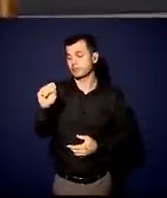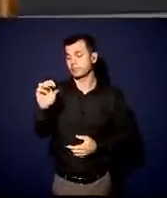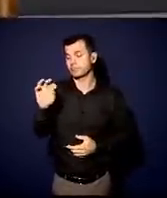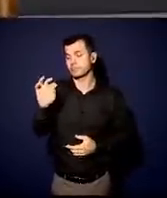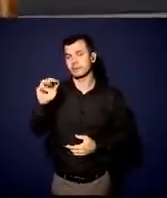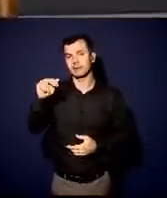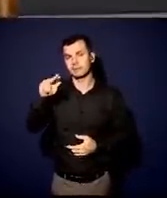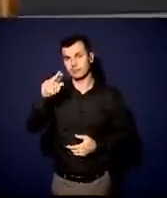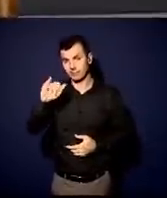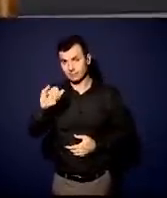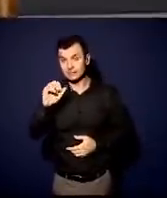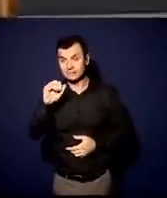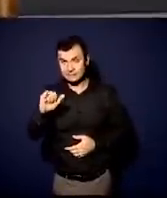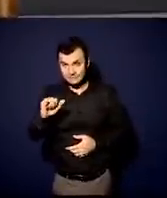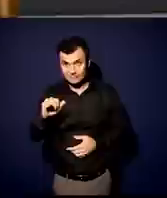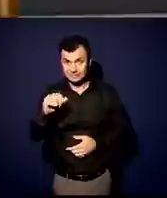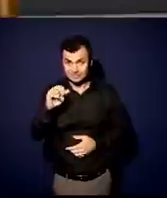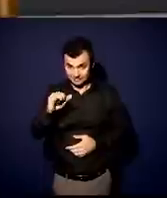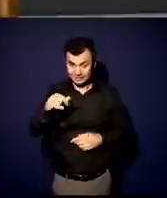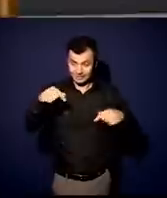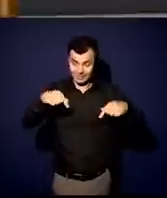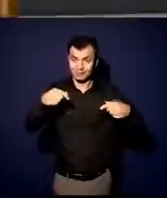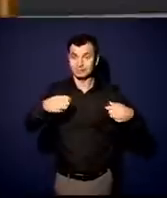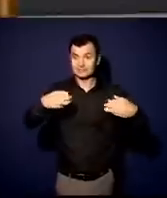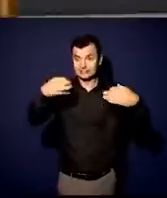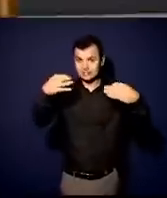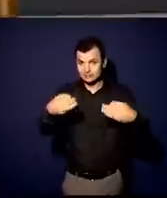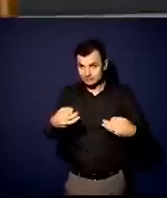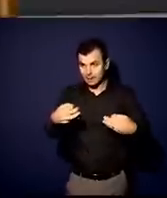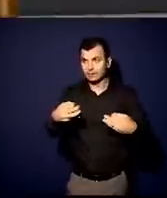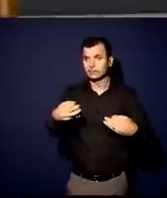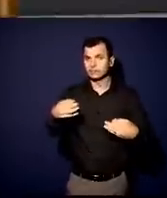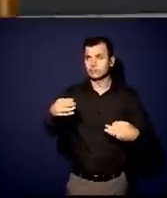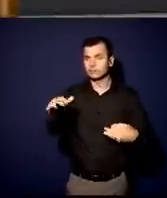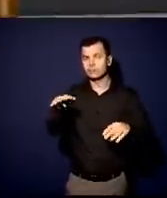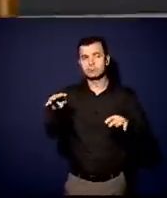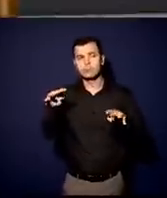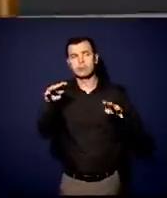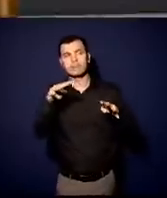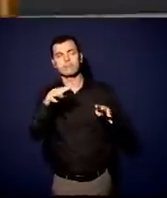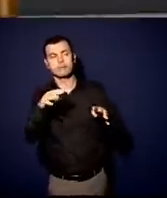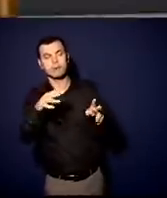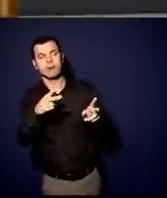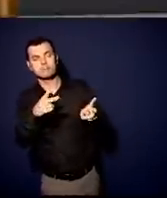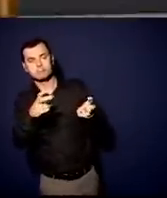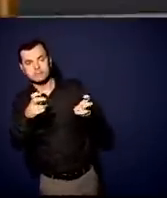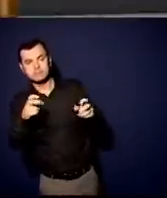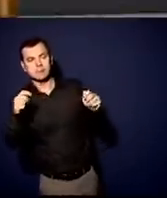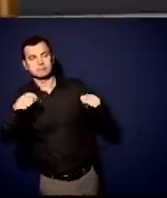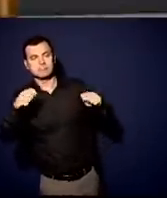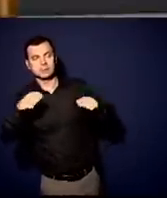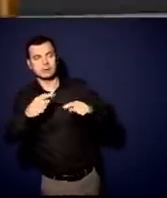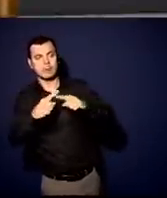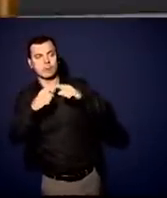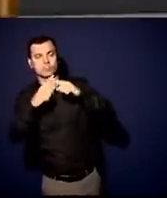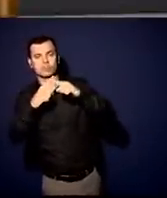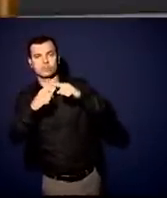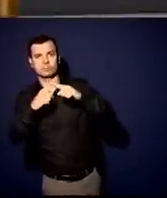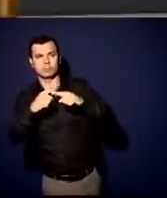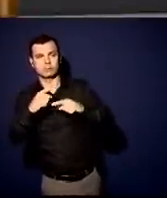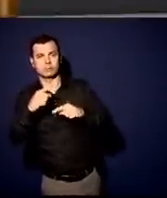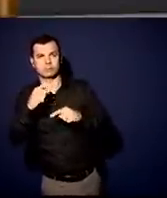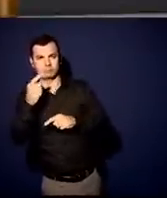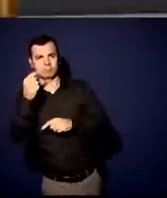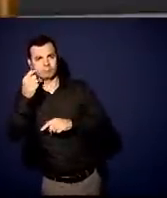sinais concretos Eu acho que a gente vai ter um maior otimismo que vai dar